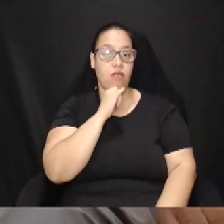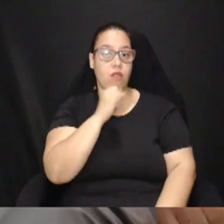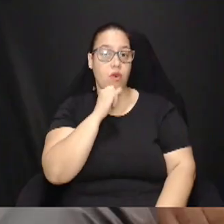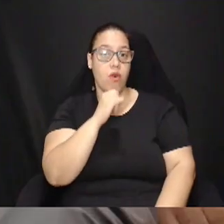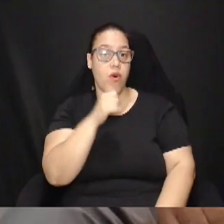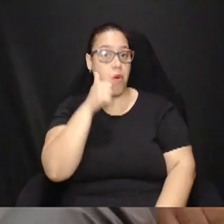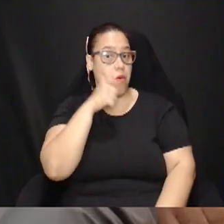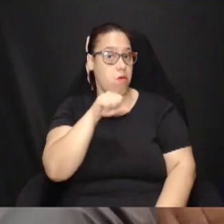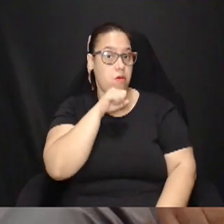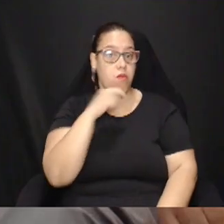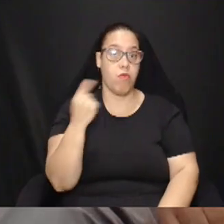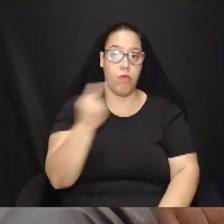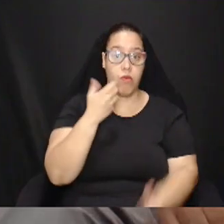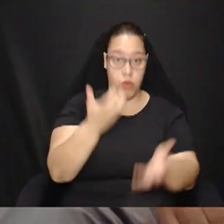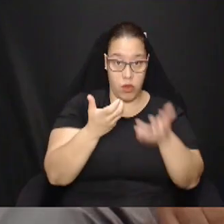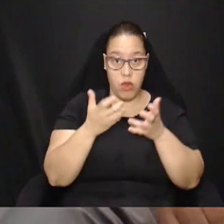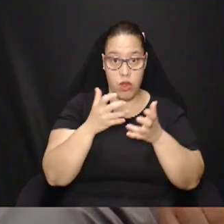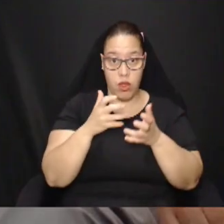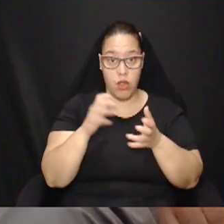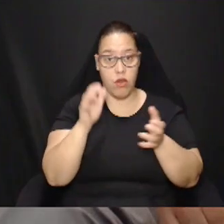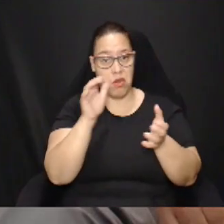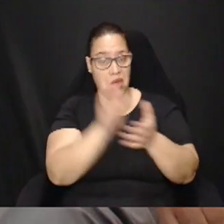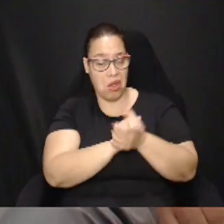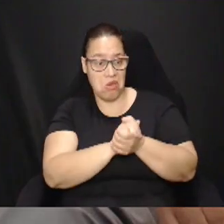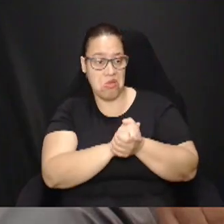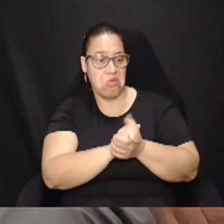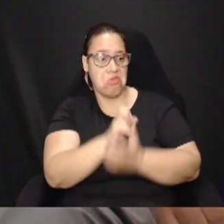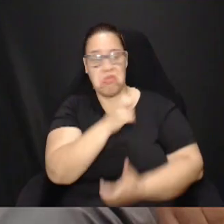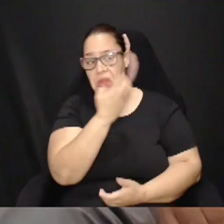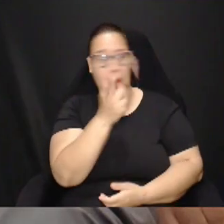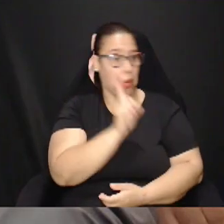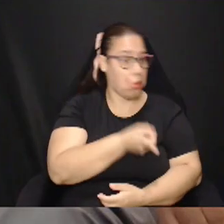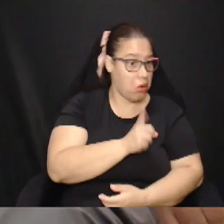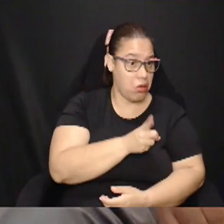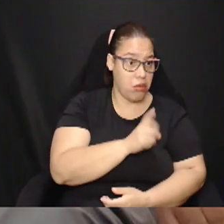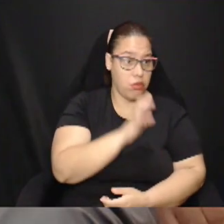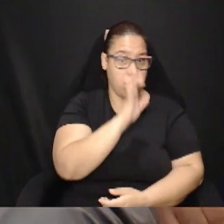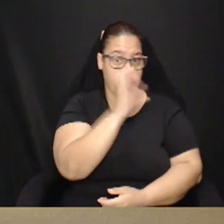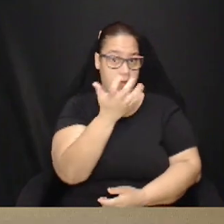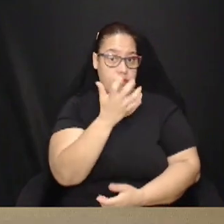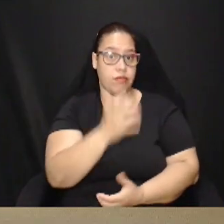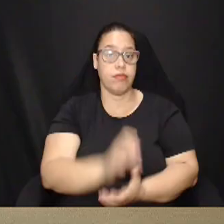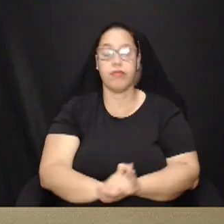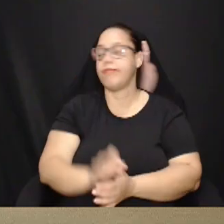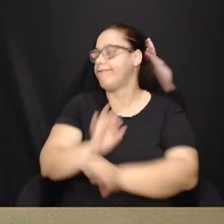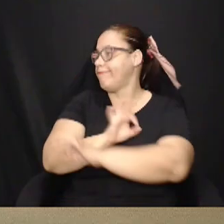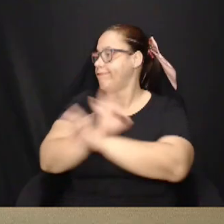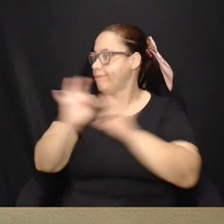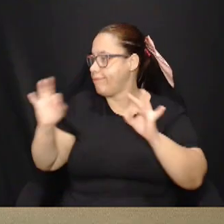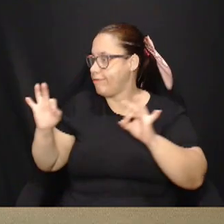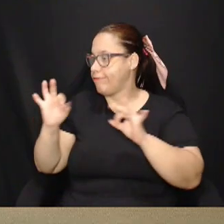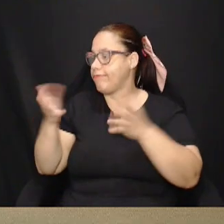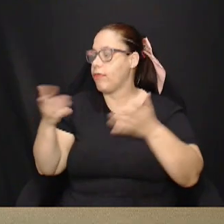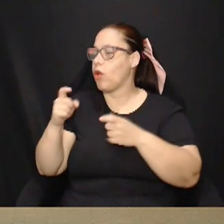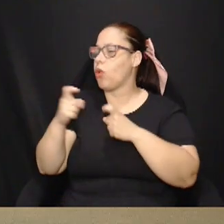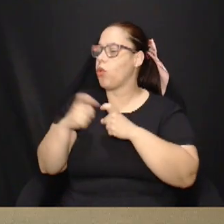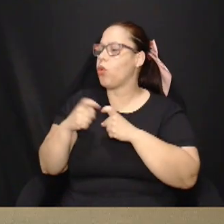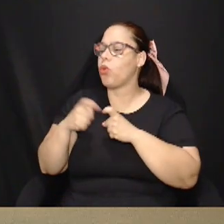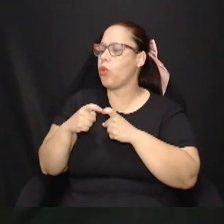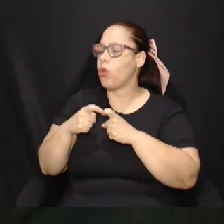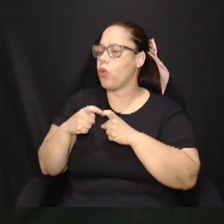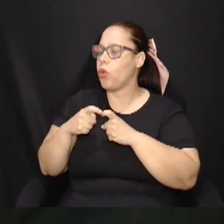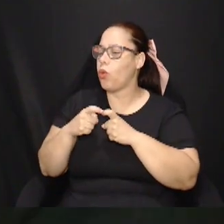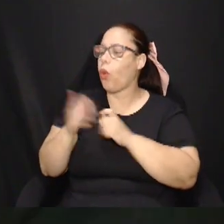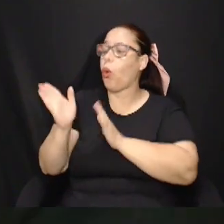eu vou querer escolher um parceiro. Então, como que isso vai acontecer? Excelente. Agora, doutor, o acesso, o